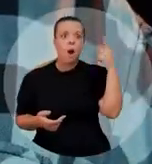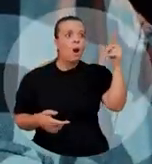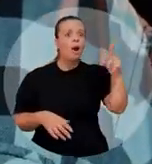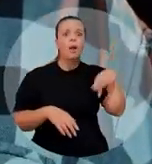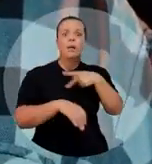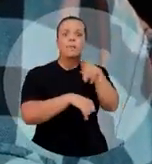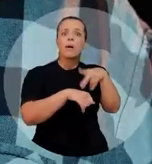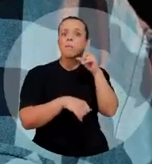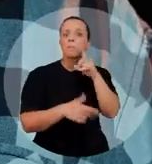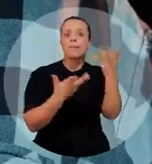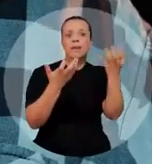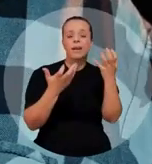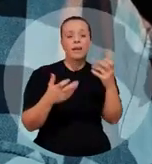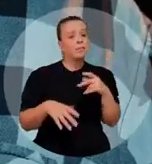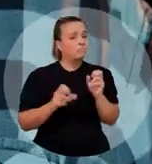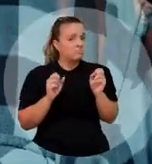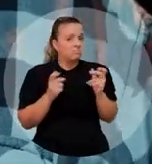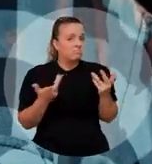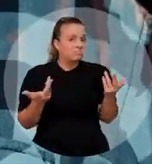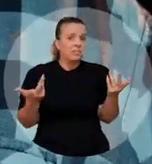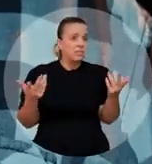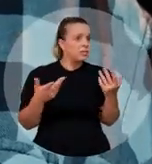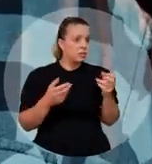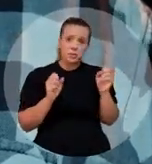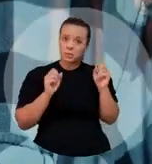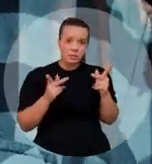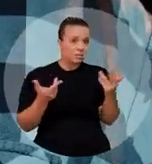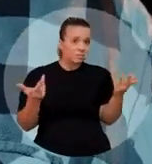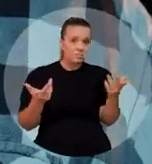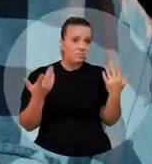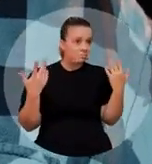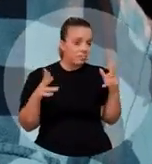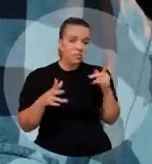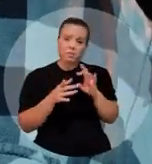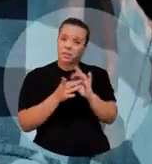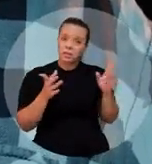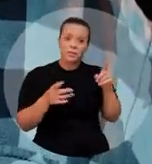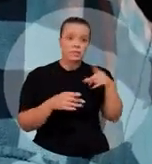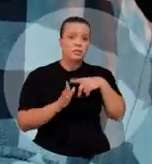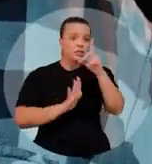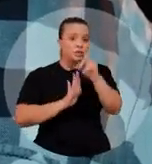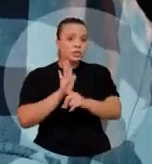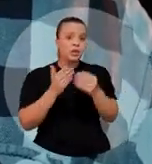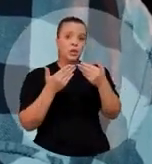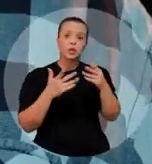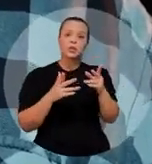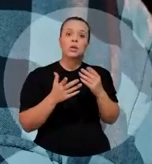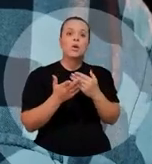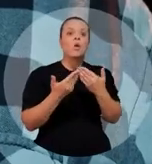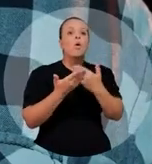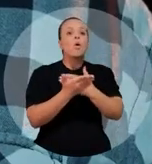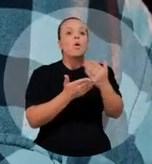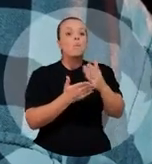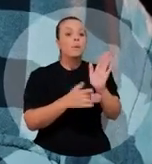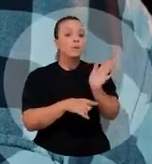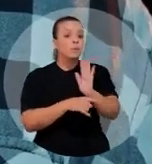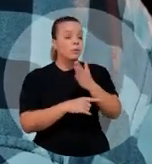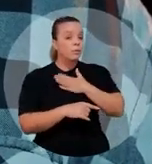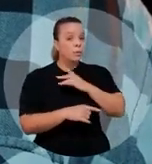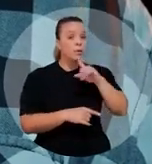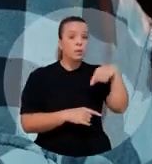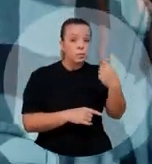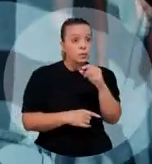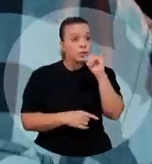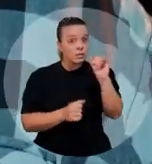lá nos Estados Unidos falou, eu quero. Falei, parabéns, você tem a abertura do meu filme. Olha só. Depois,